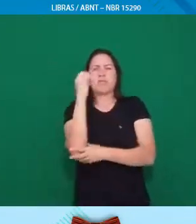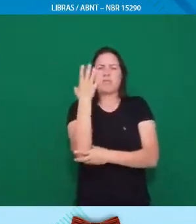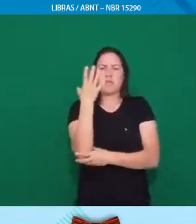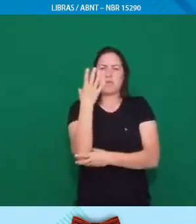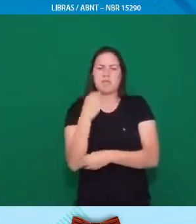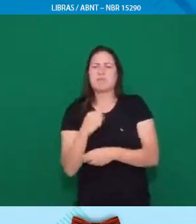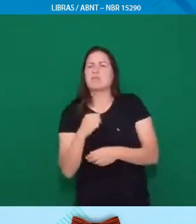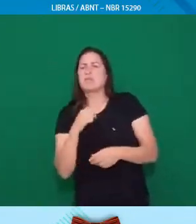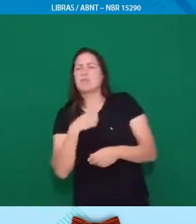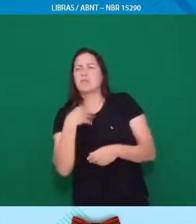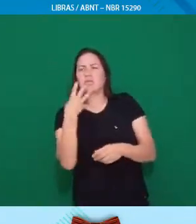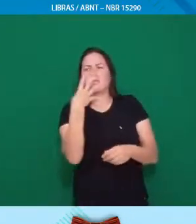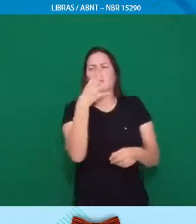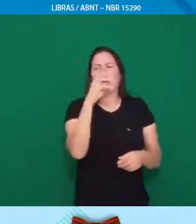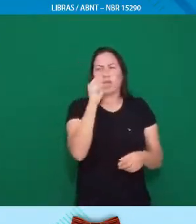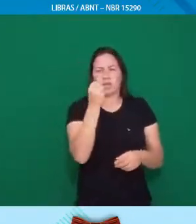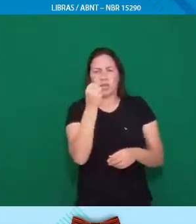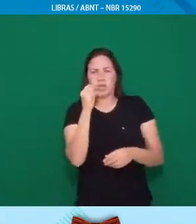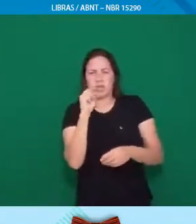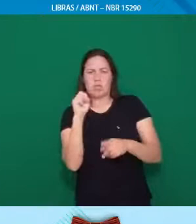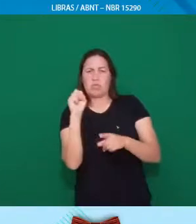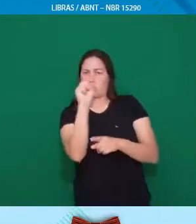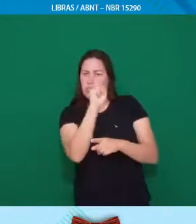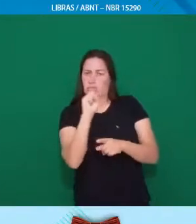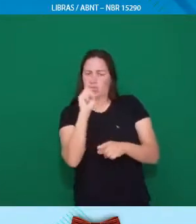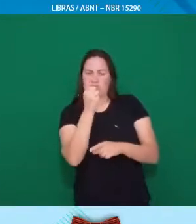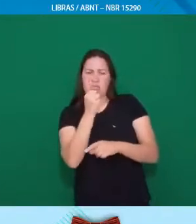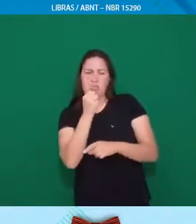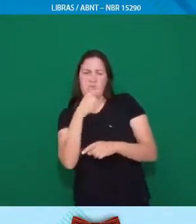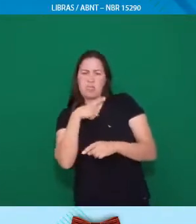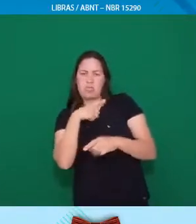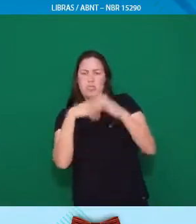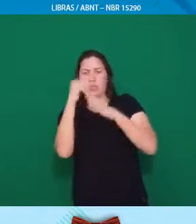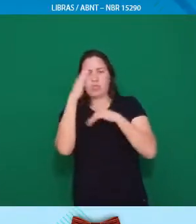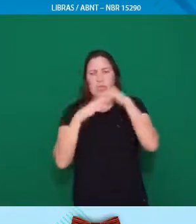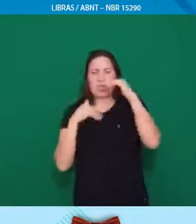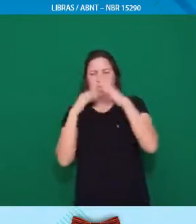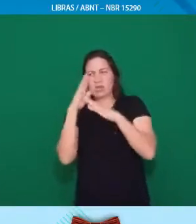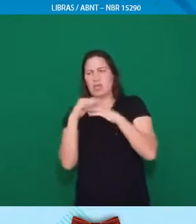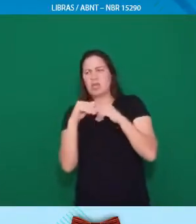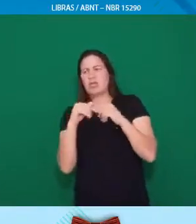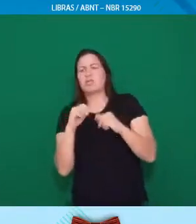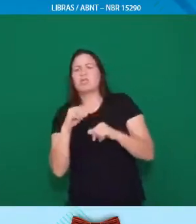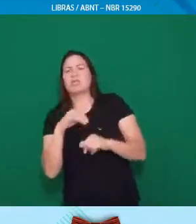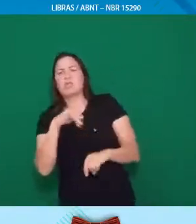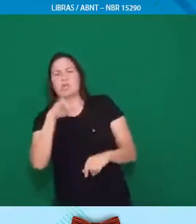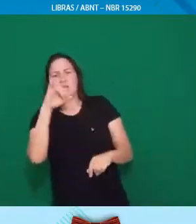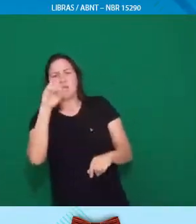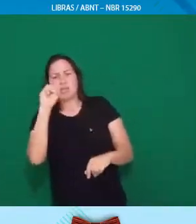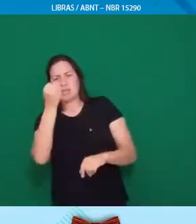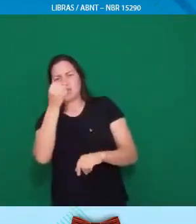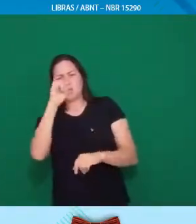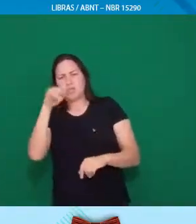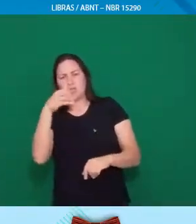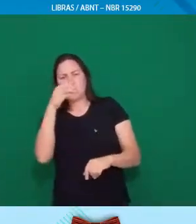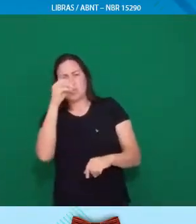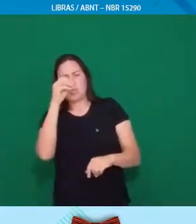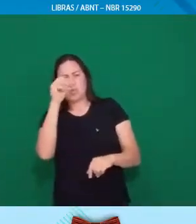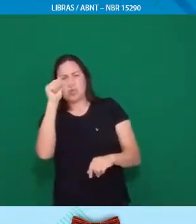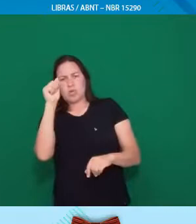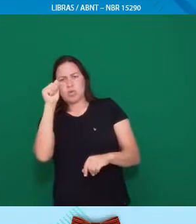festa só os 48 sócio Ah e assim foi feita lá na São João